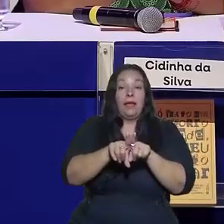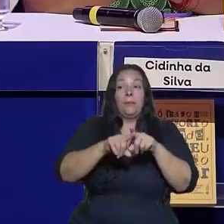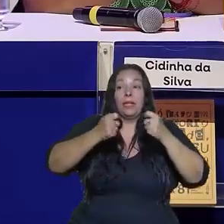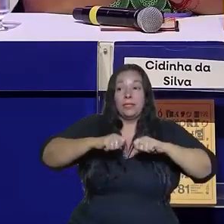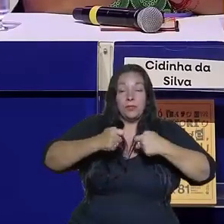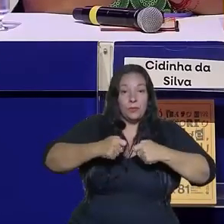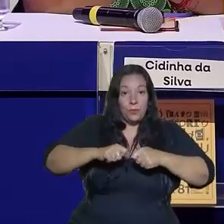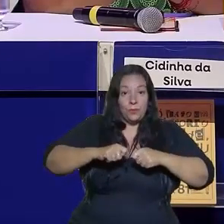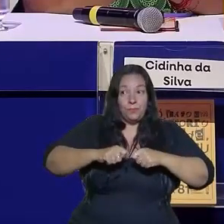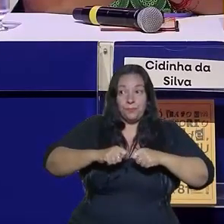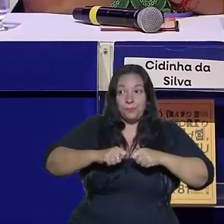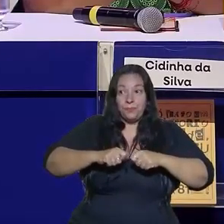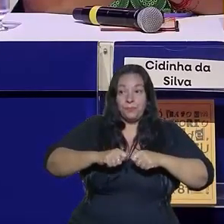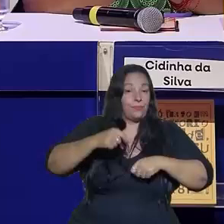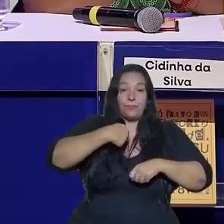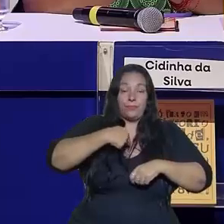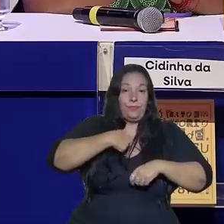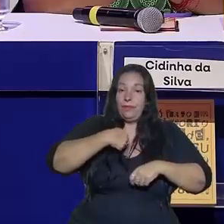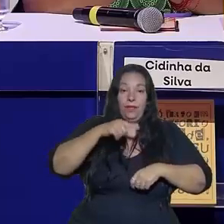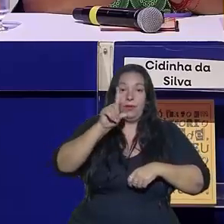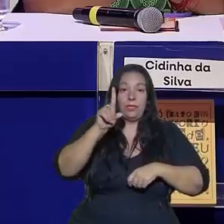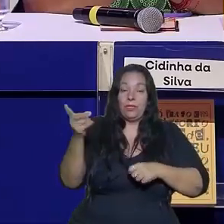eu estou aqui no mundo. Ainda não voltei.